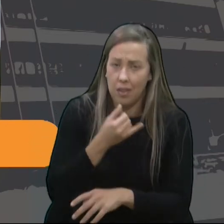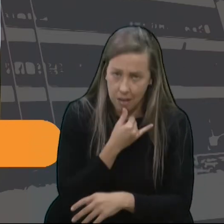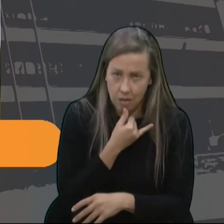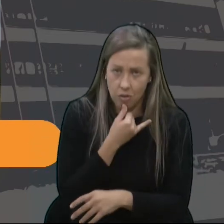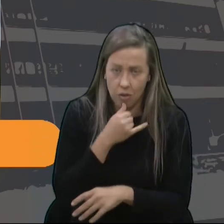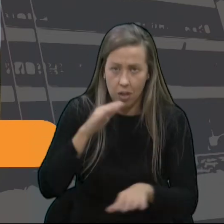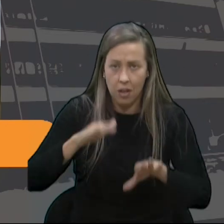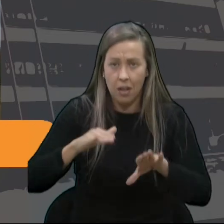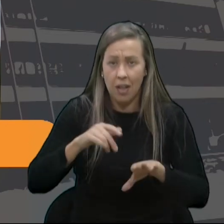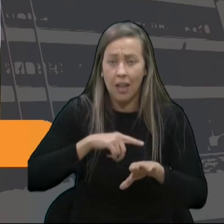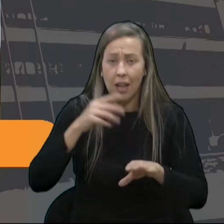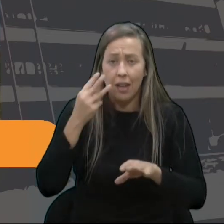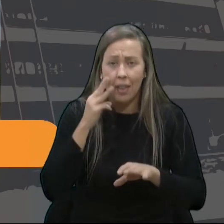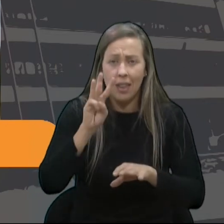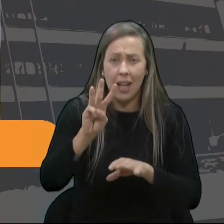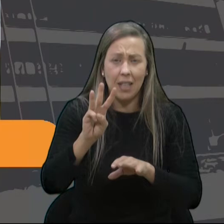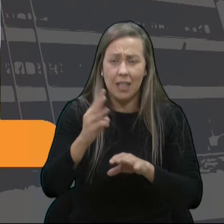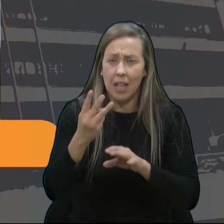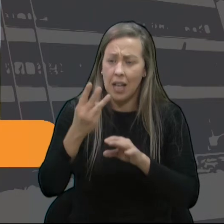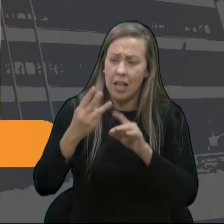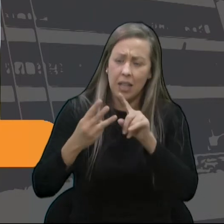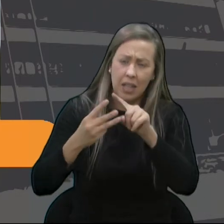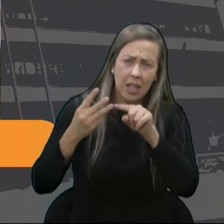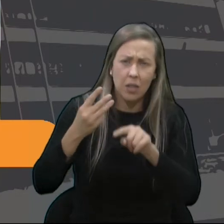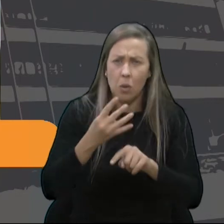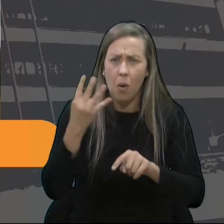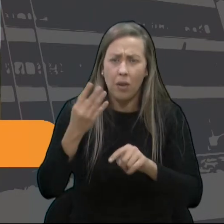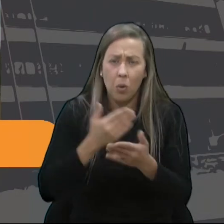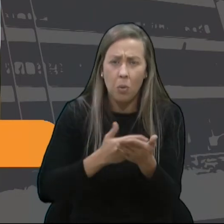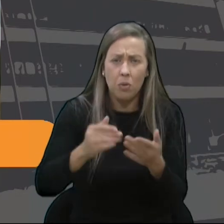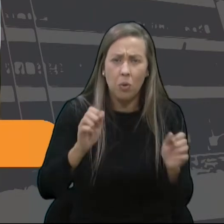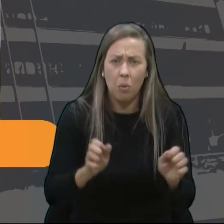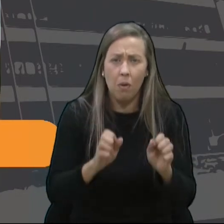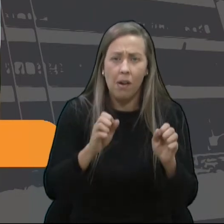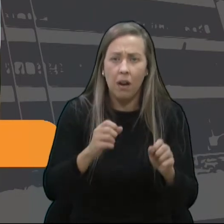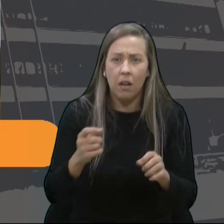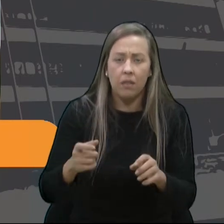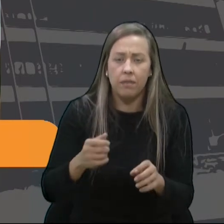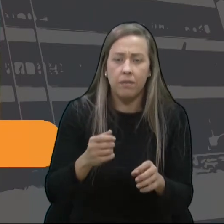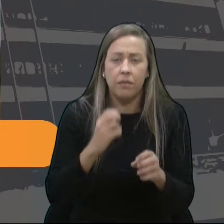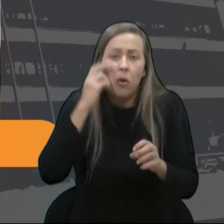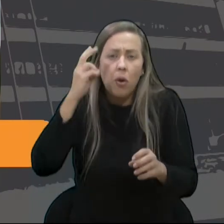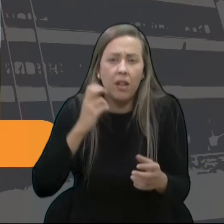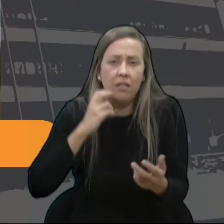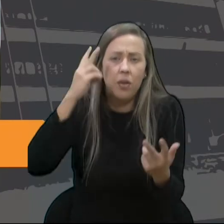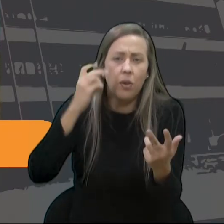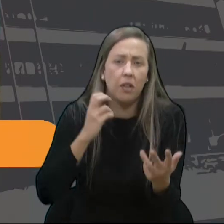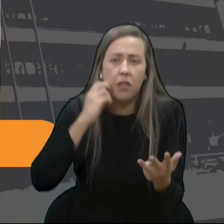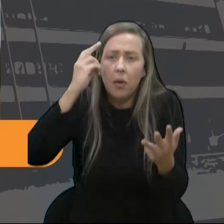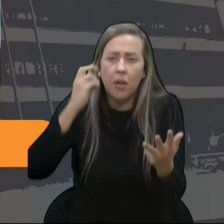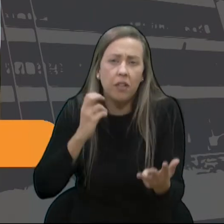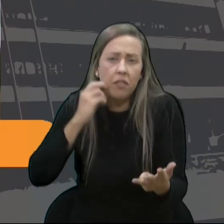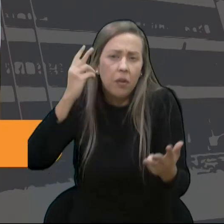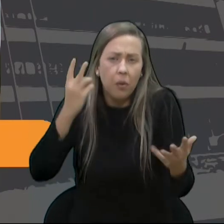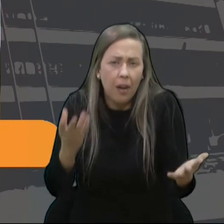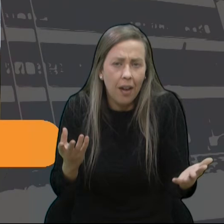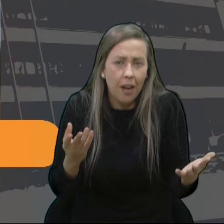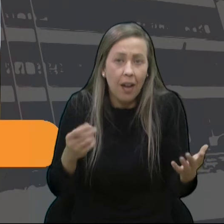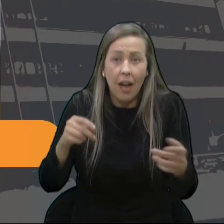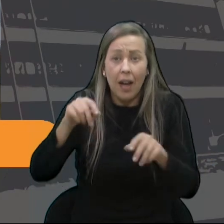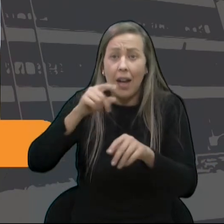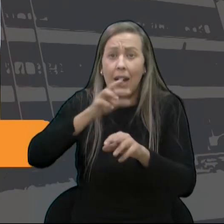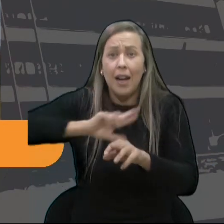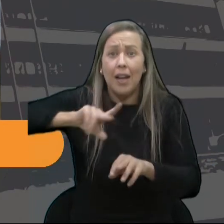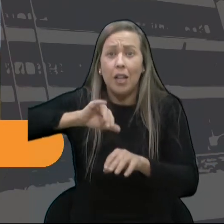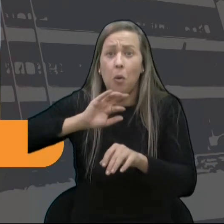13 escândalos por dia desde que começou essa pandemia no Brasil. E nem a imprensa que protagoniza isso,